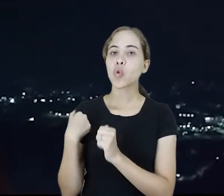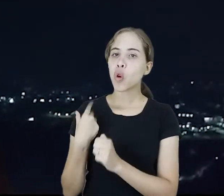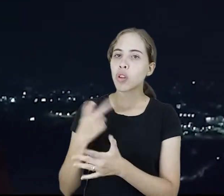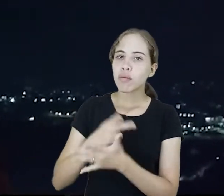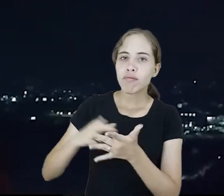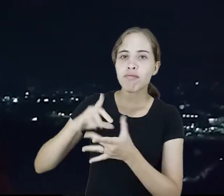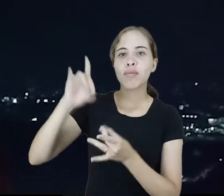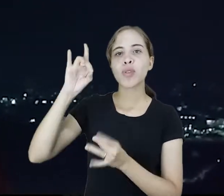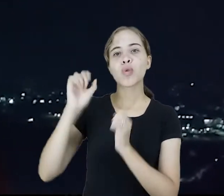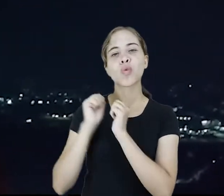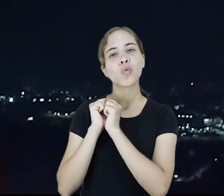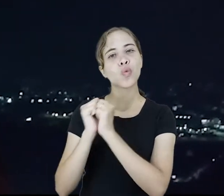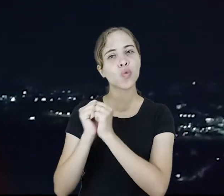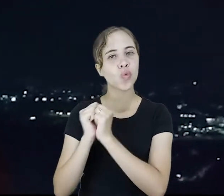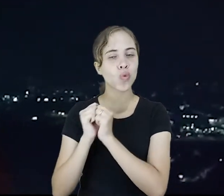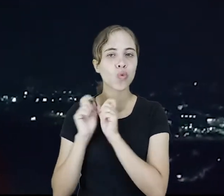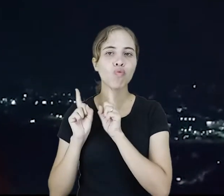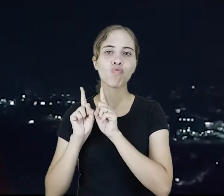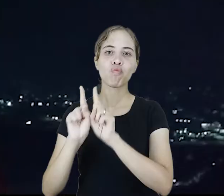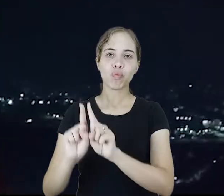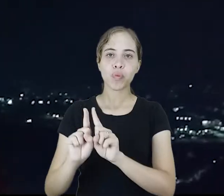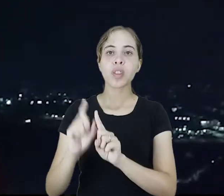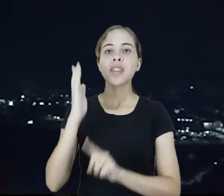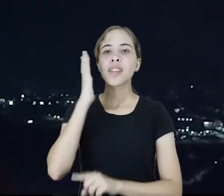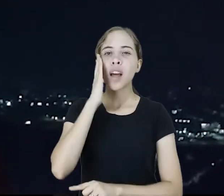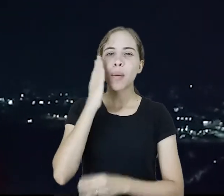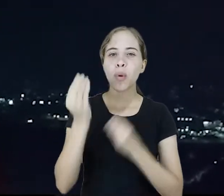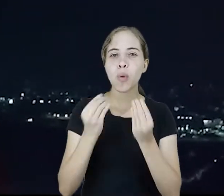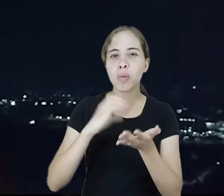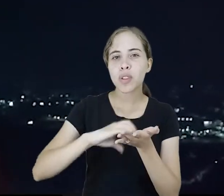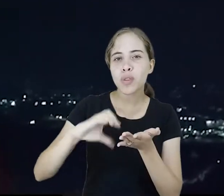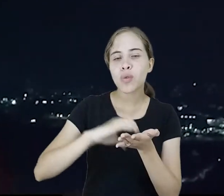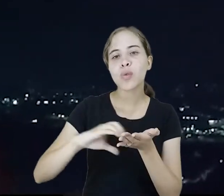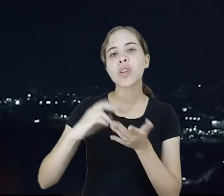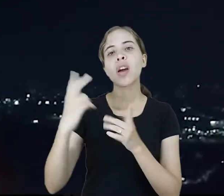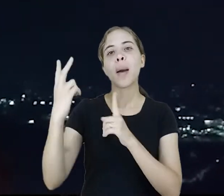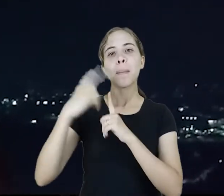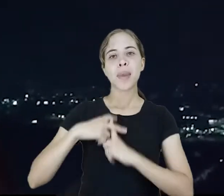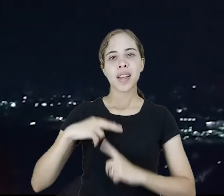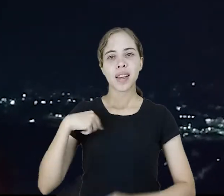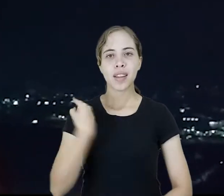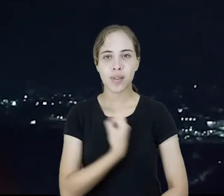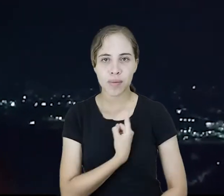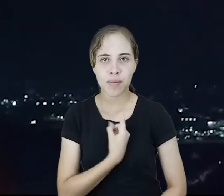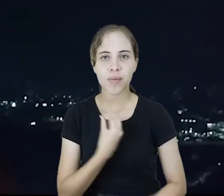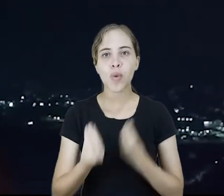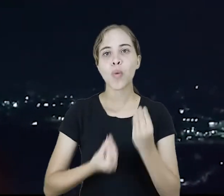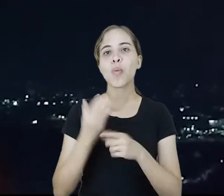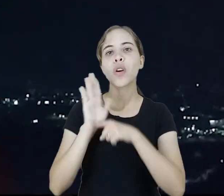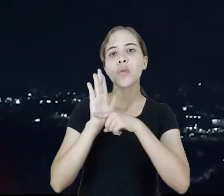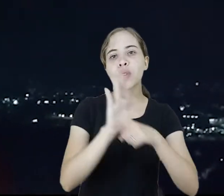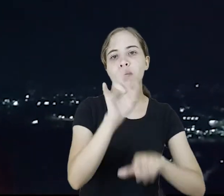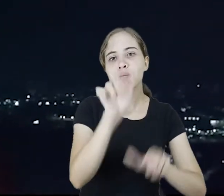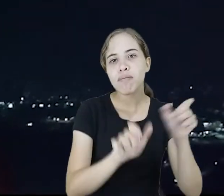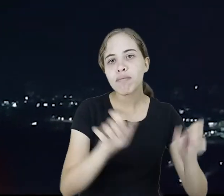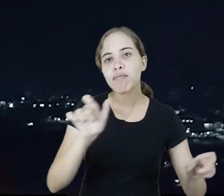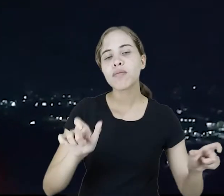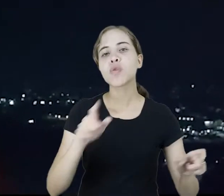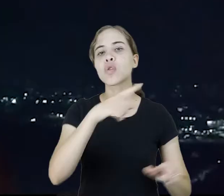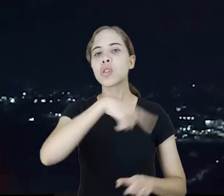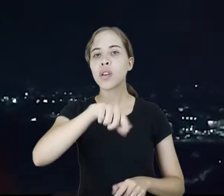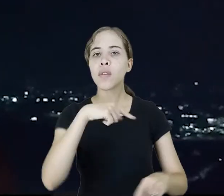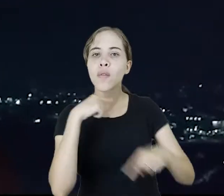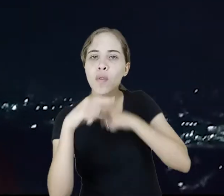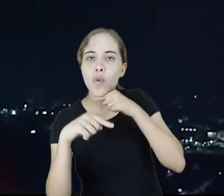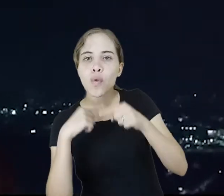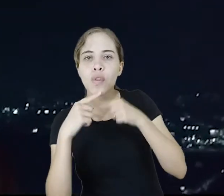Espírito. Nós sabíamos como usar as Escrituras a nosso favor para ajudar as pessoas em suas dúvidas, em